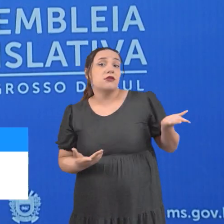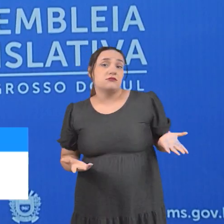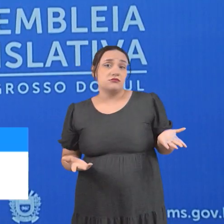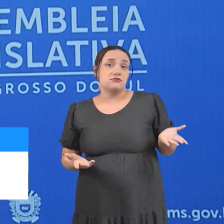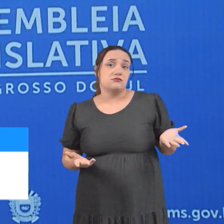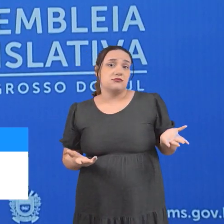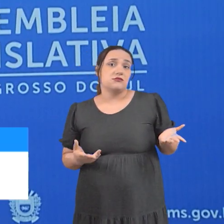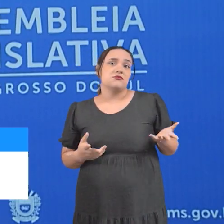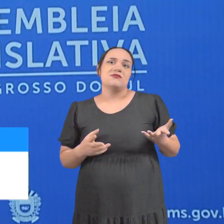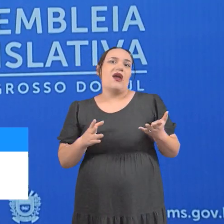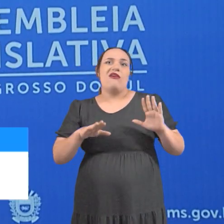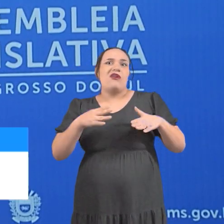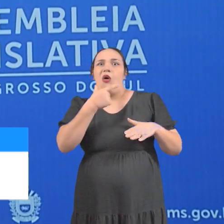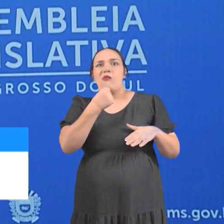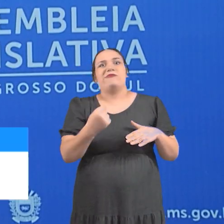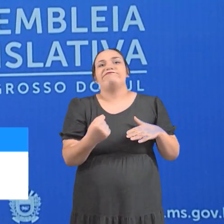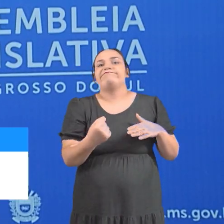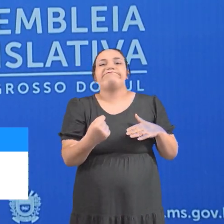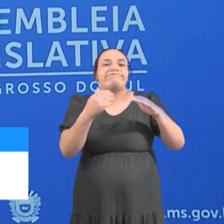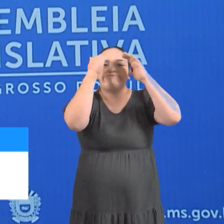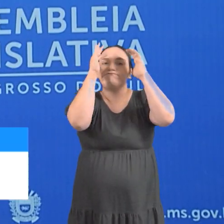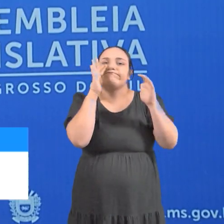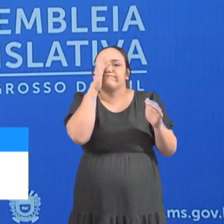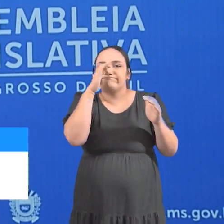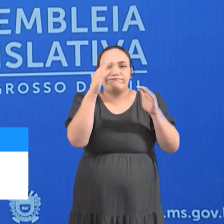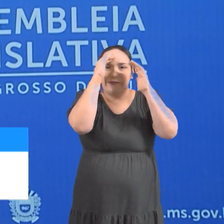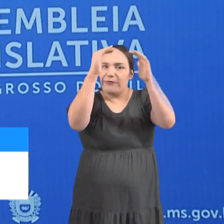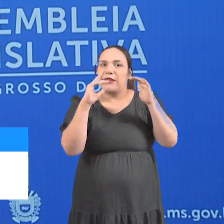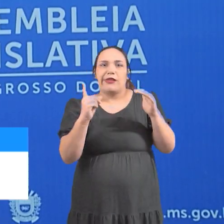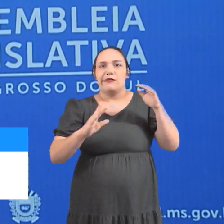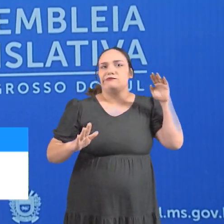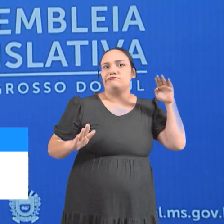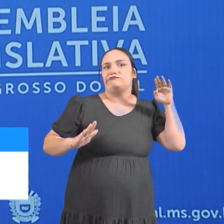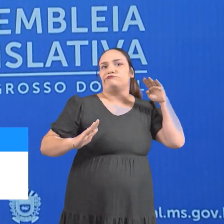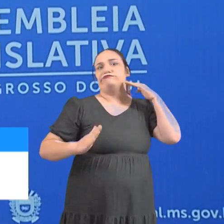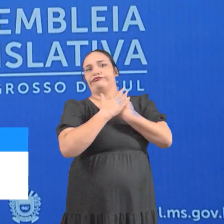né? E muitas vezes muito mal compreendida